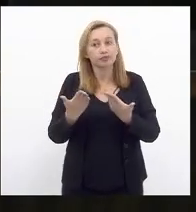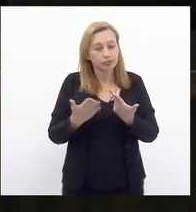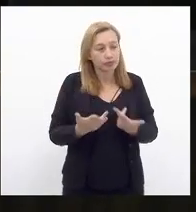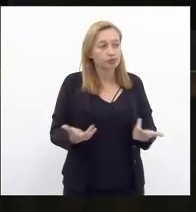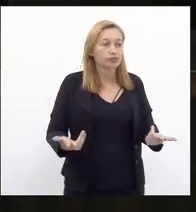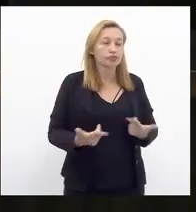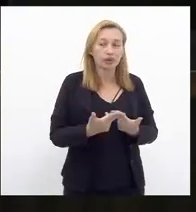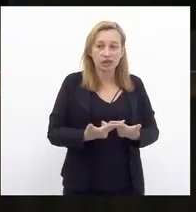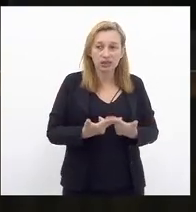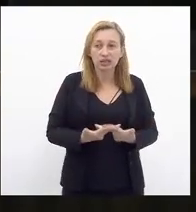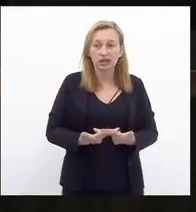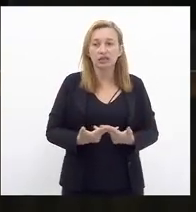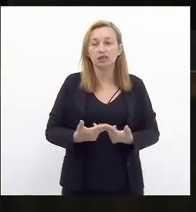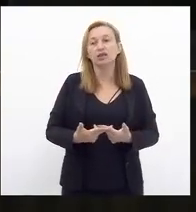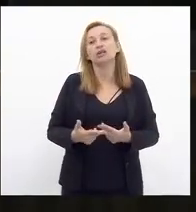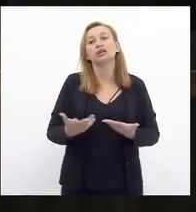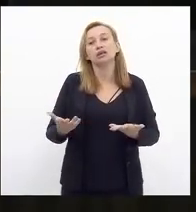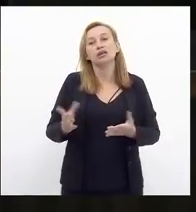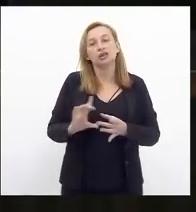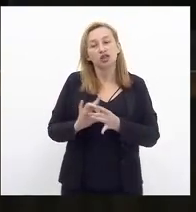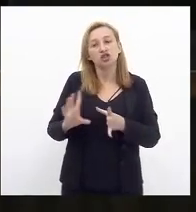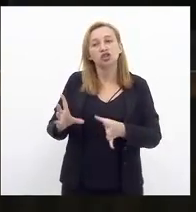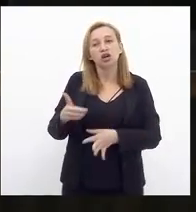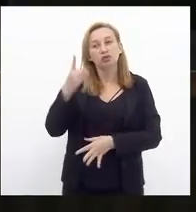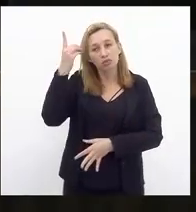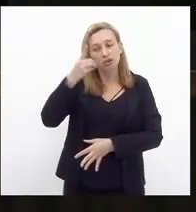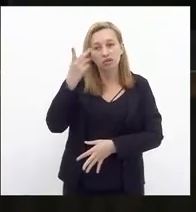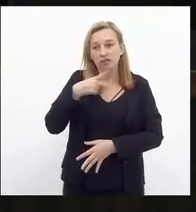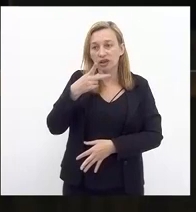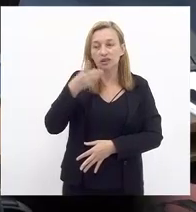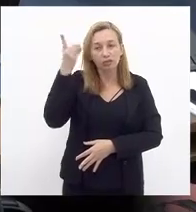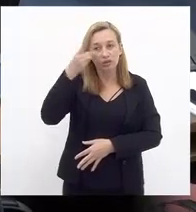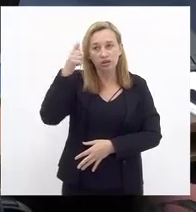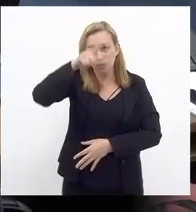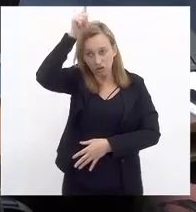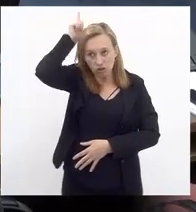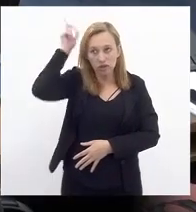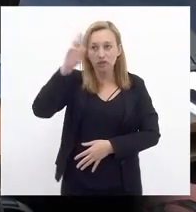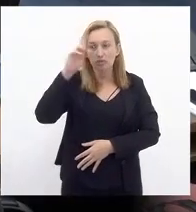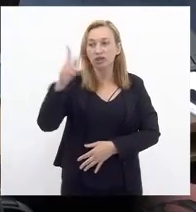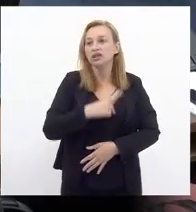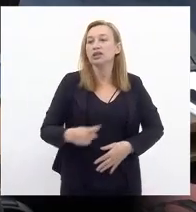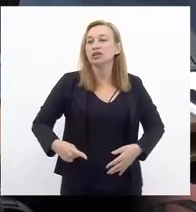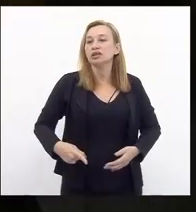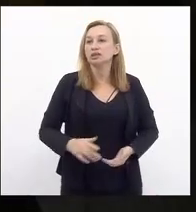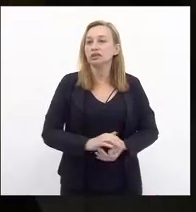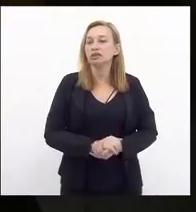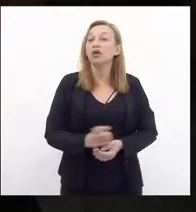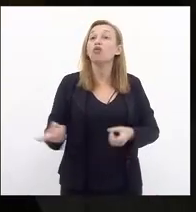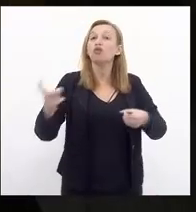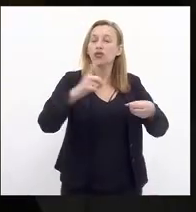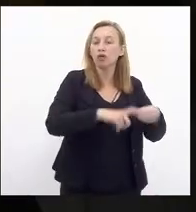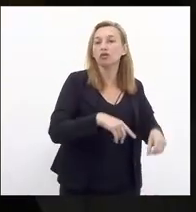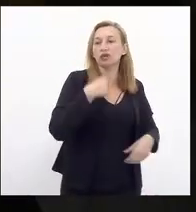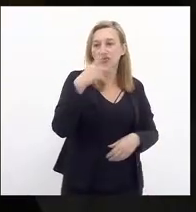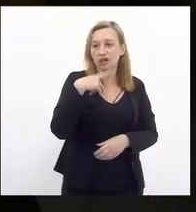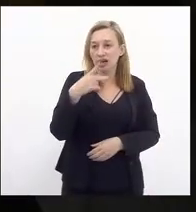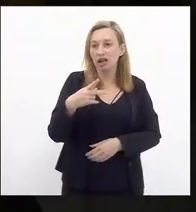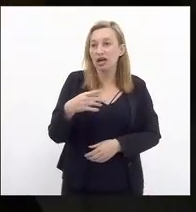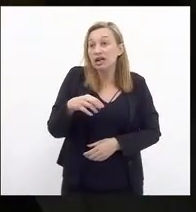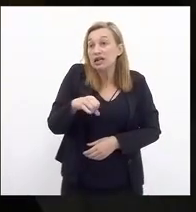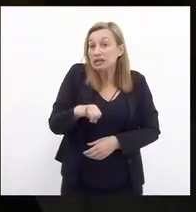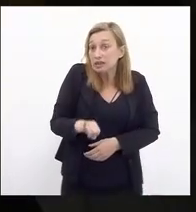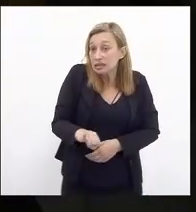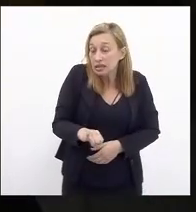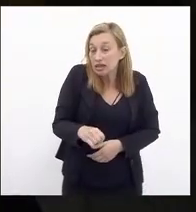favor vamos garantir a fala do parlamentar Deputado Luiz Presidente volto a dizer se